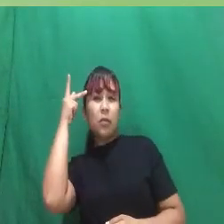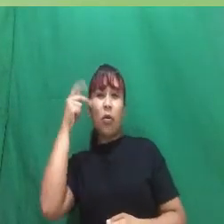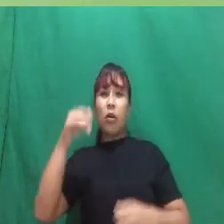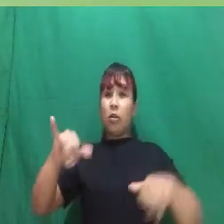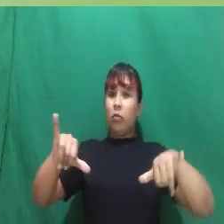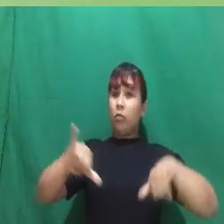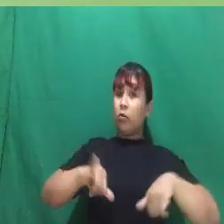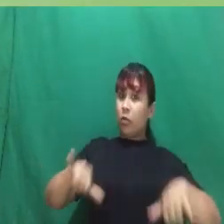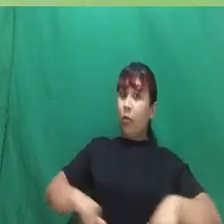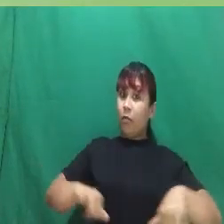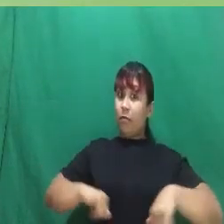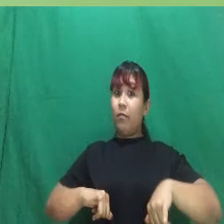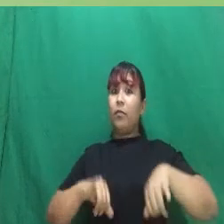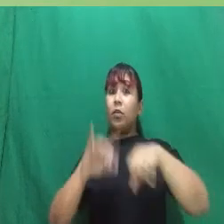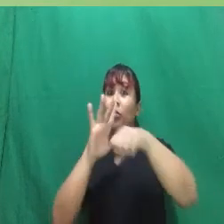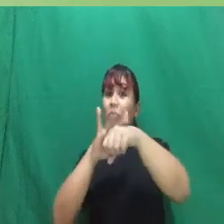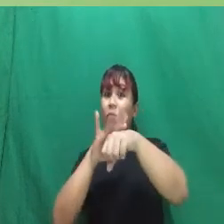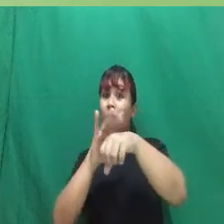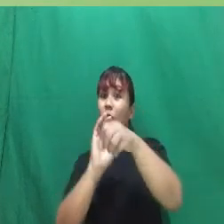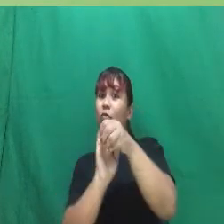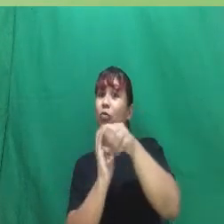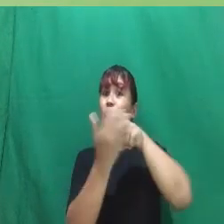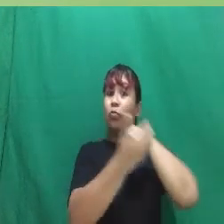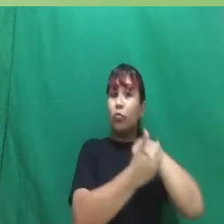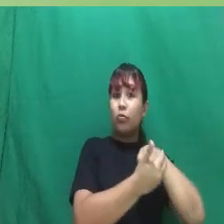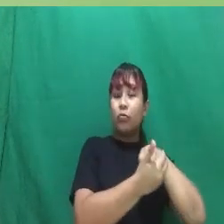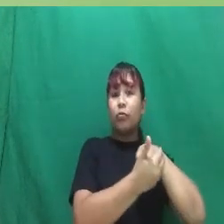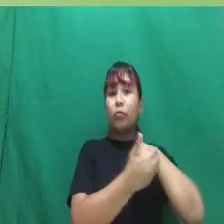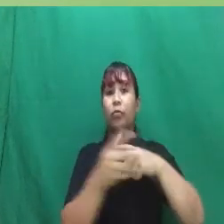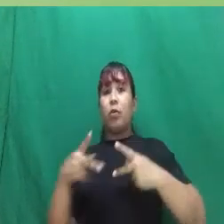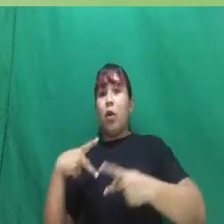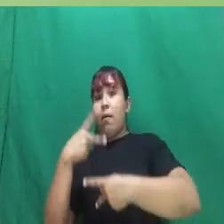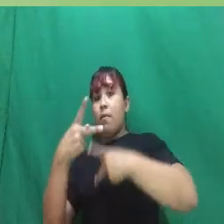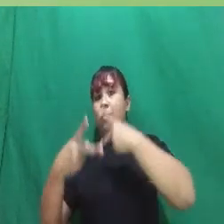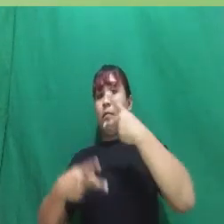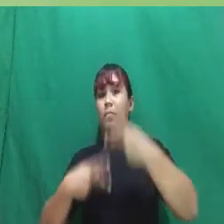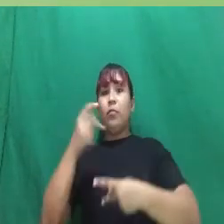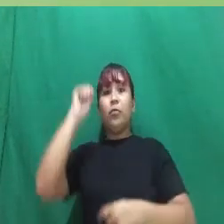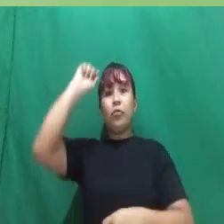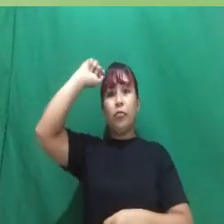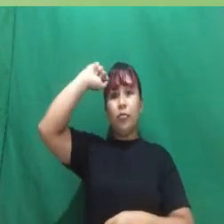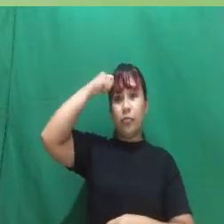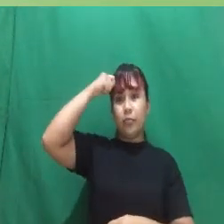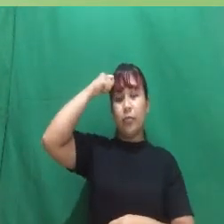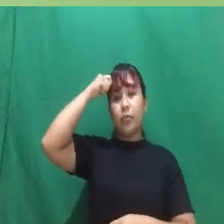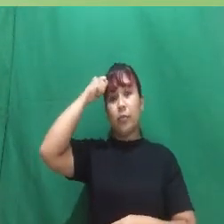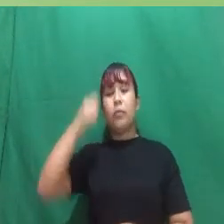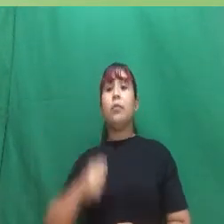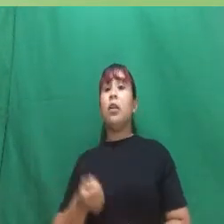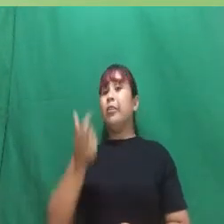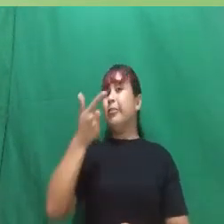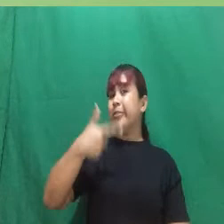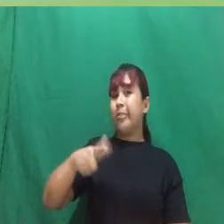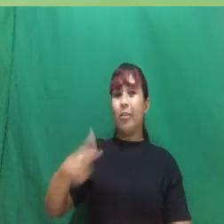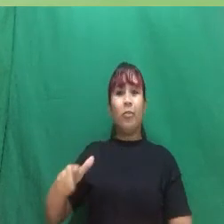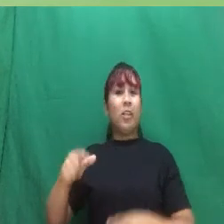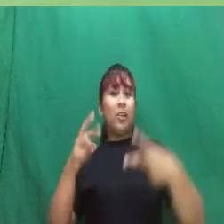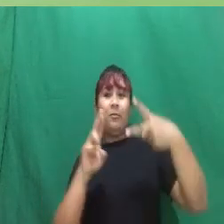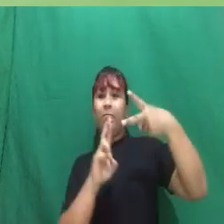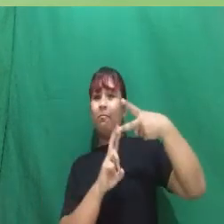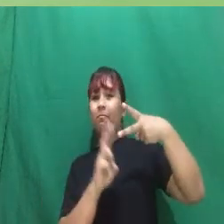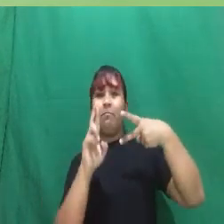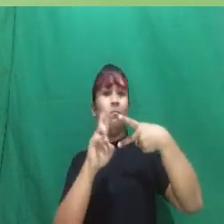militantes, quem realmente encarna a luta anti, incorpora a luta antirracista, precisa